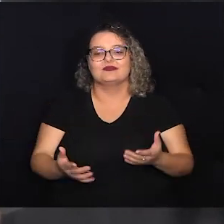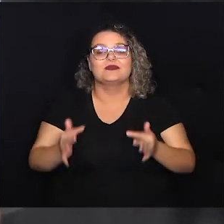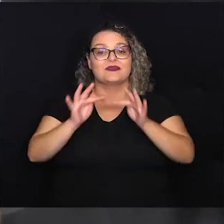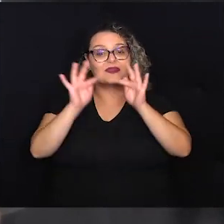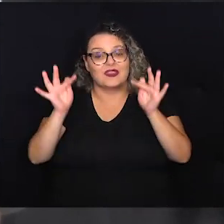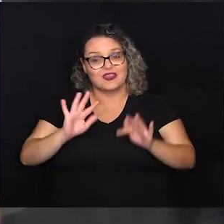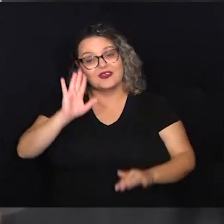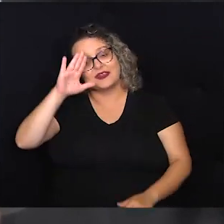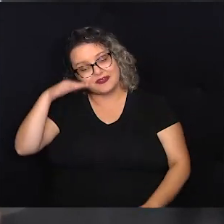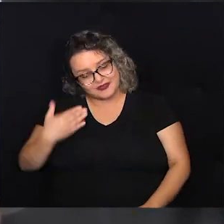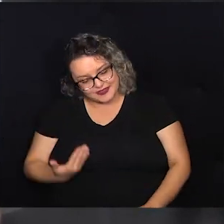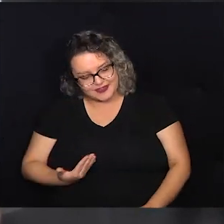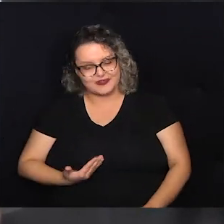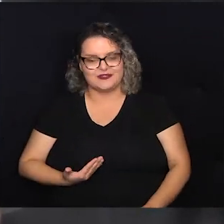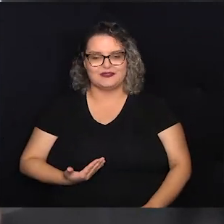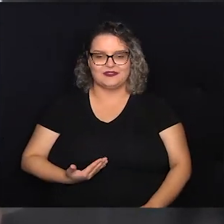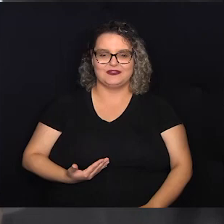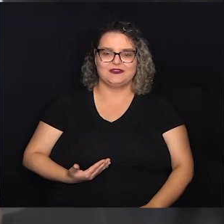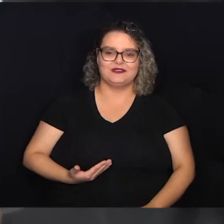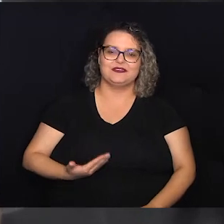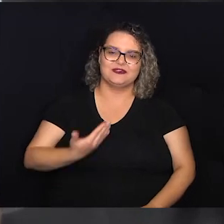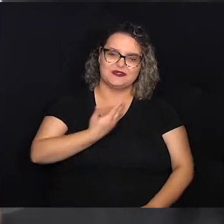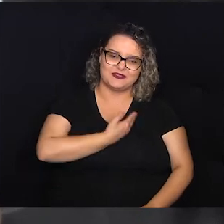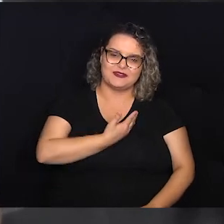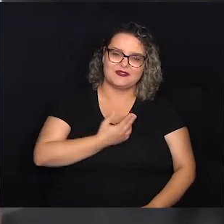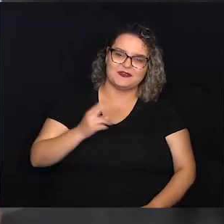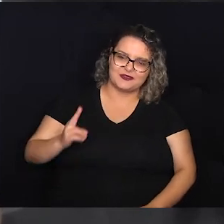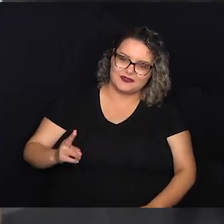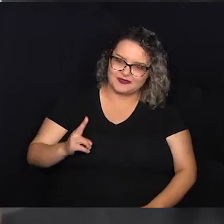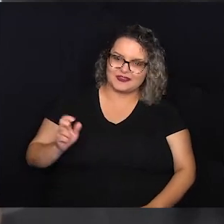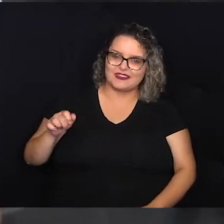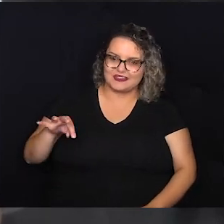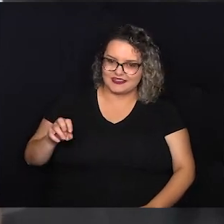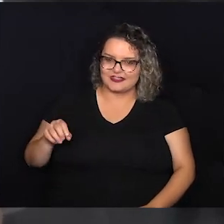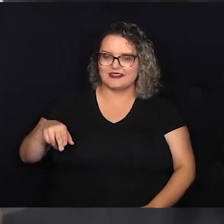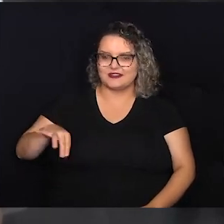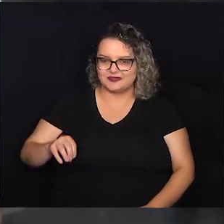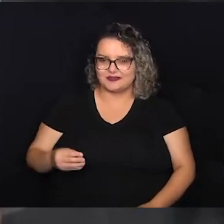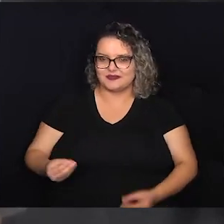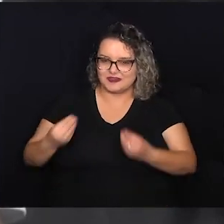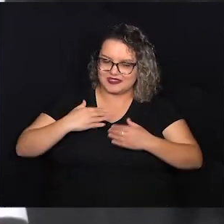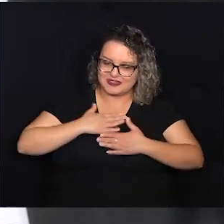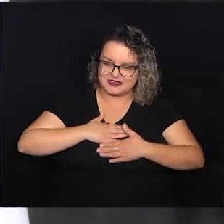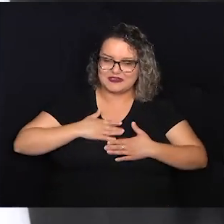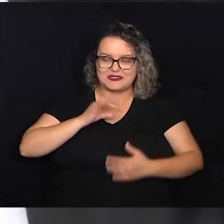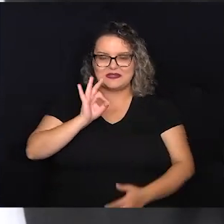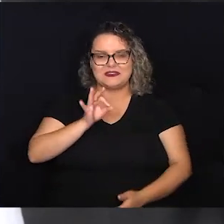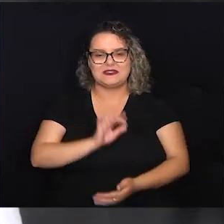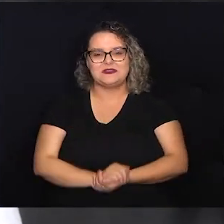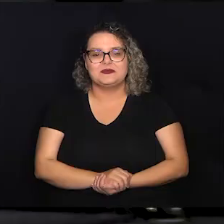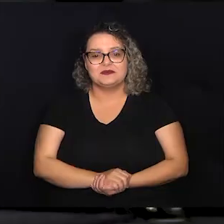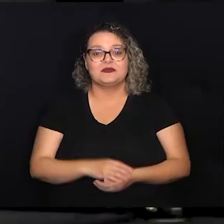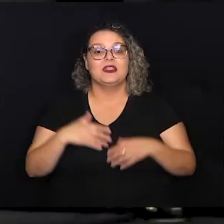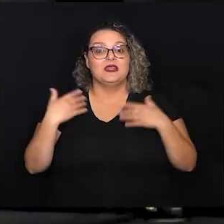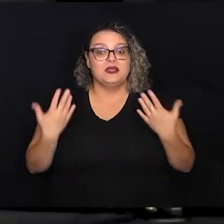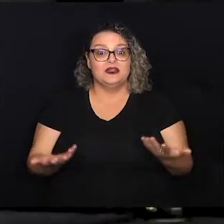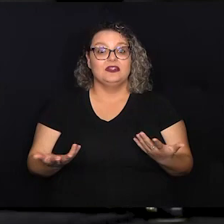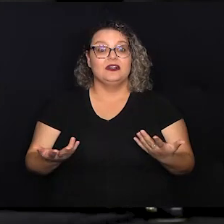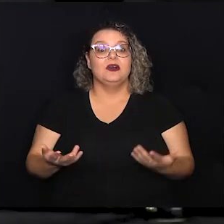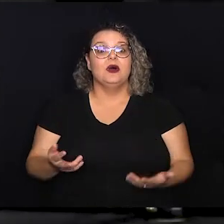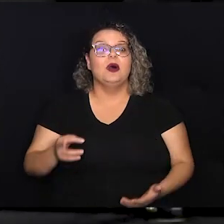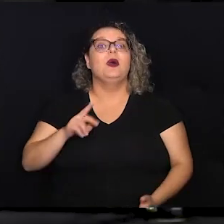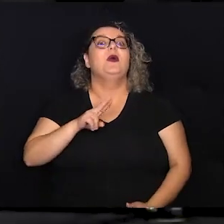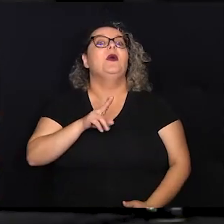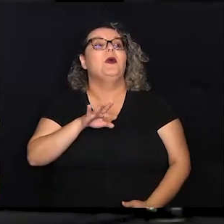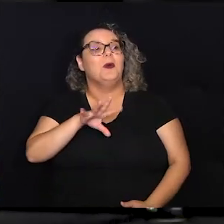Eu fico feliz e honrado de ser amigo do Padre Antônio, dele me dar esse prazer. Tá certo, então. Rubão, como ele